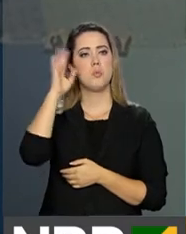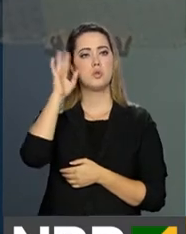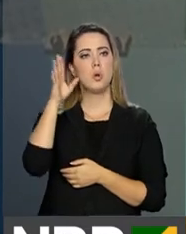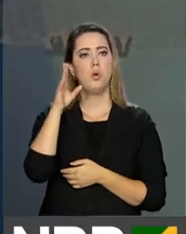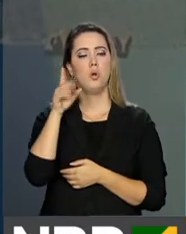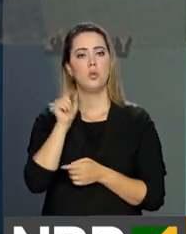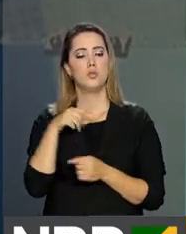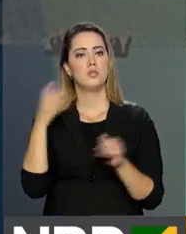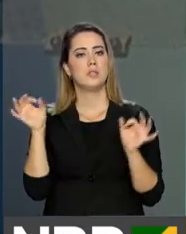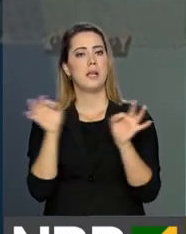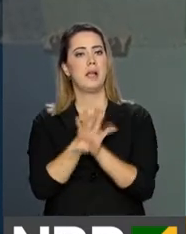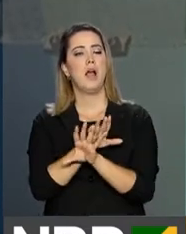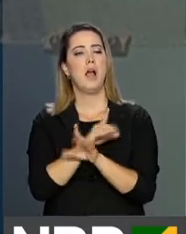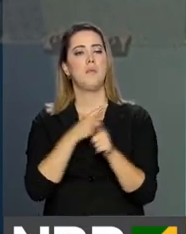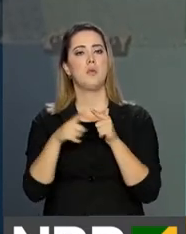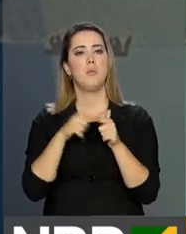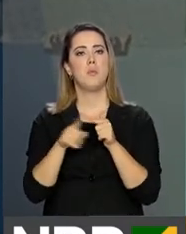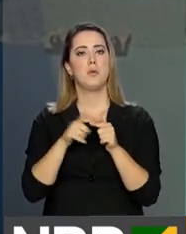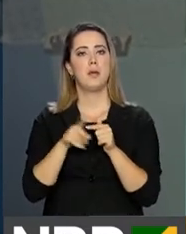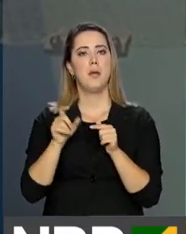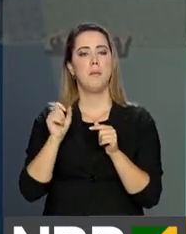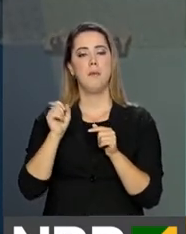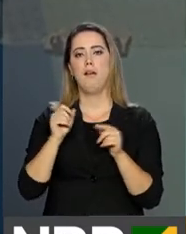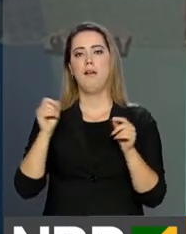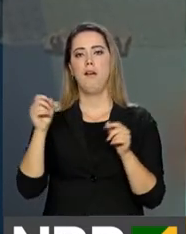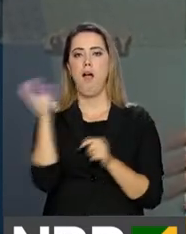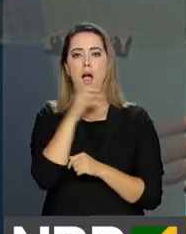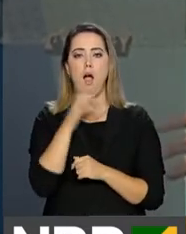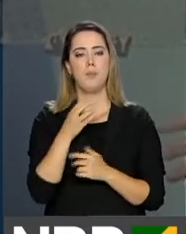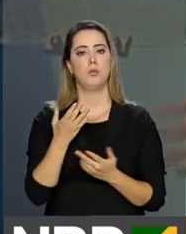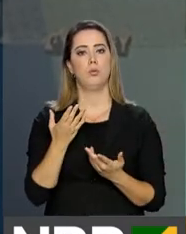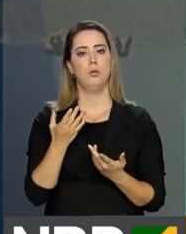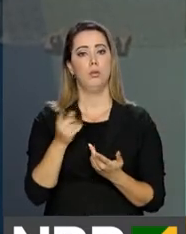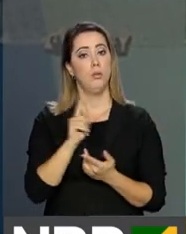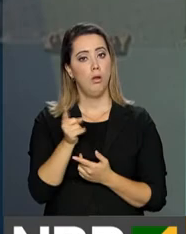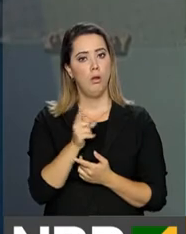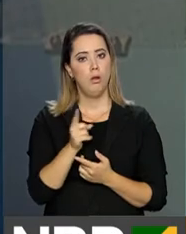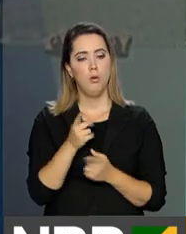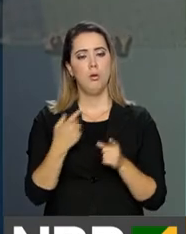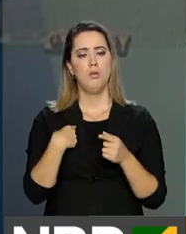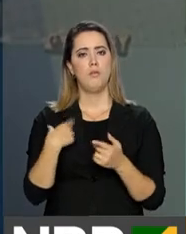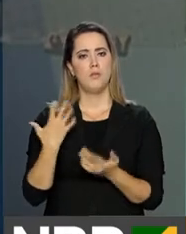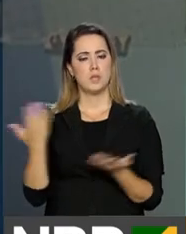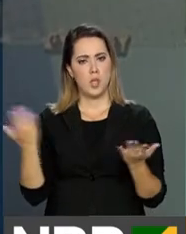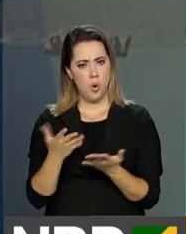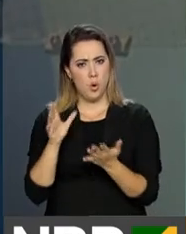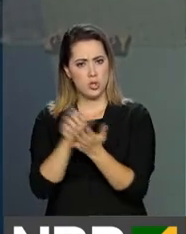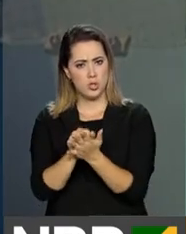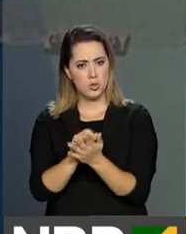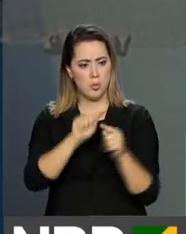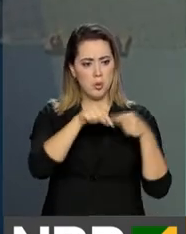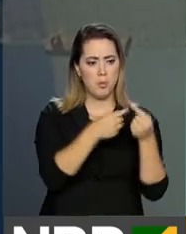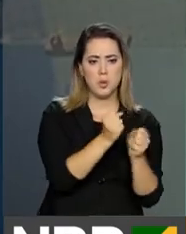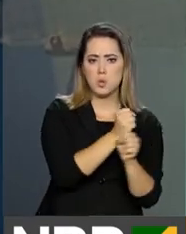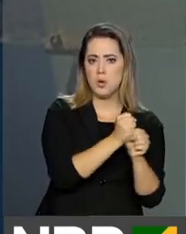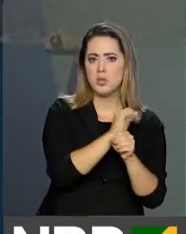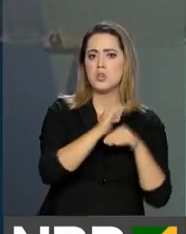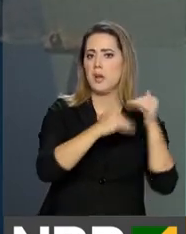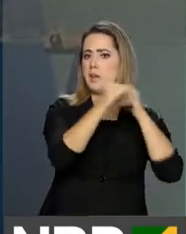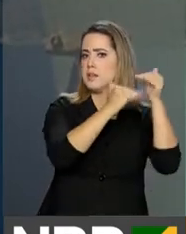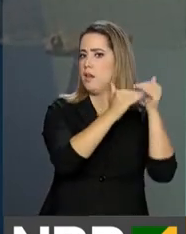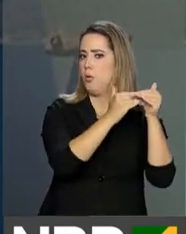você resolve os problemas do país num passe de mágica. Você assume hoje e no ano que vem o país já cresceu, já se